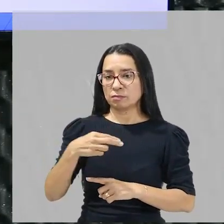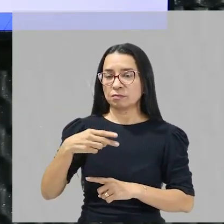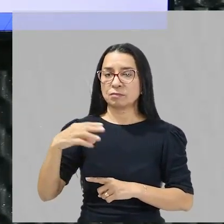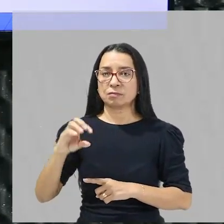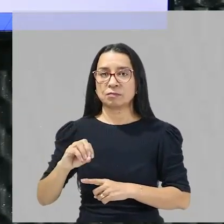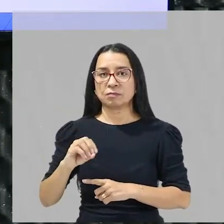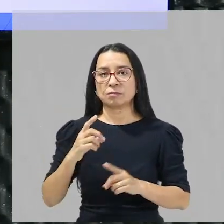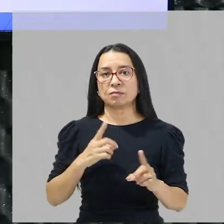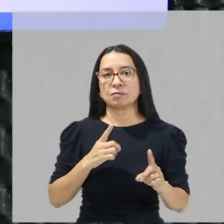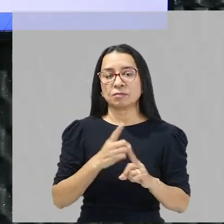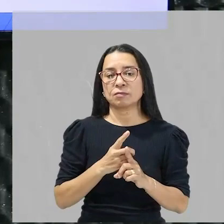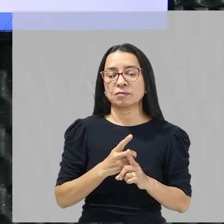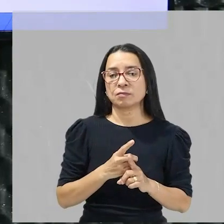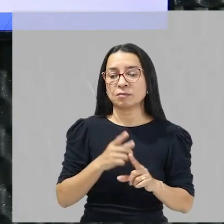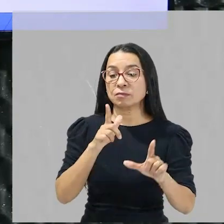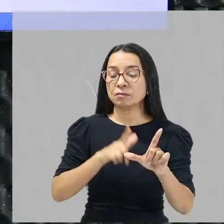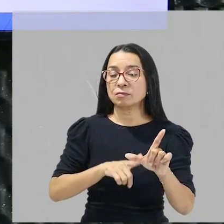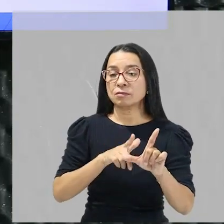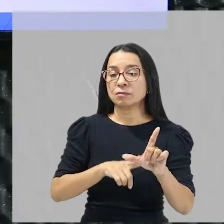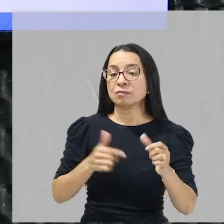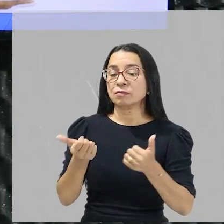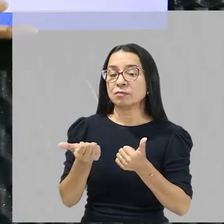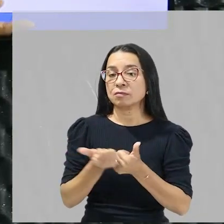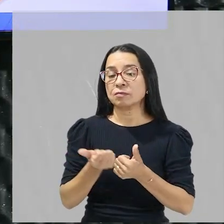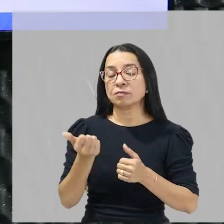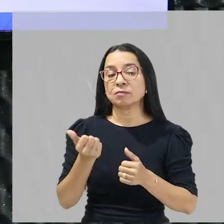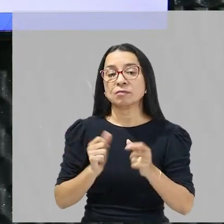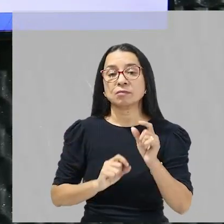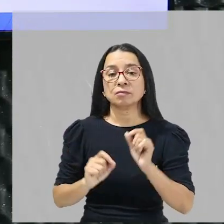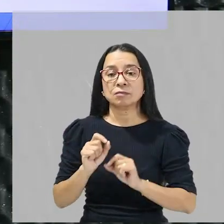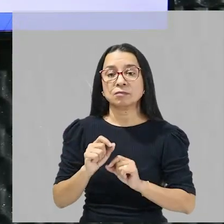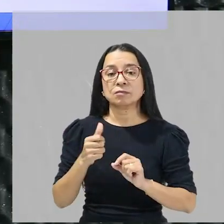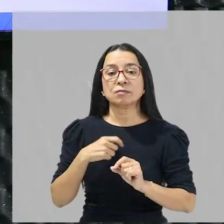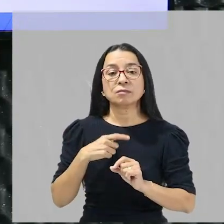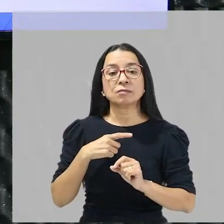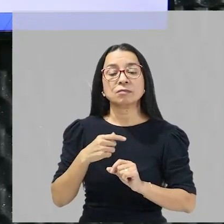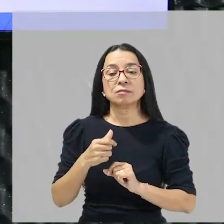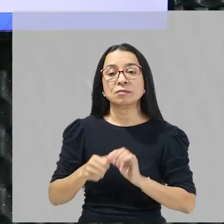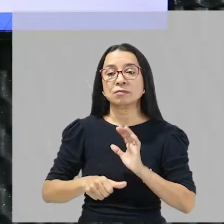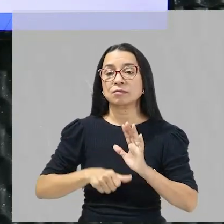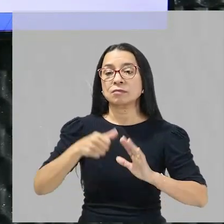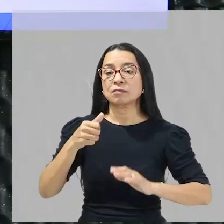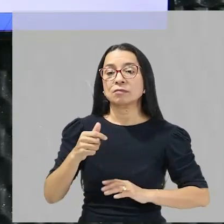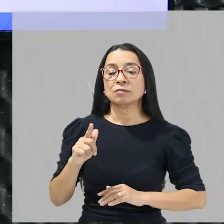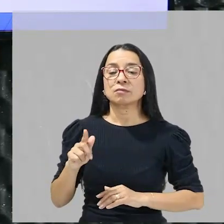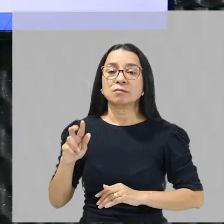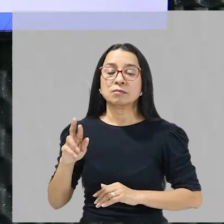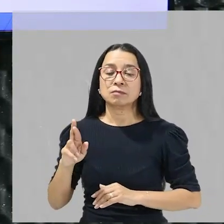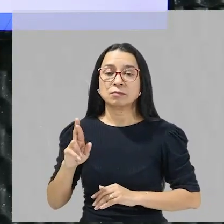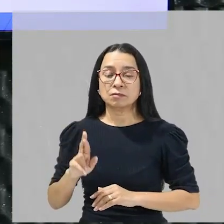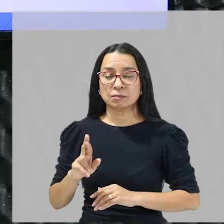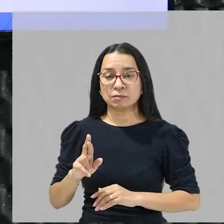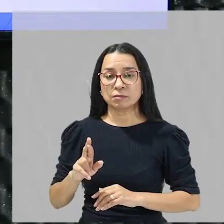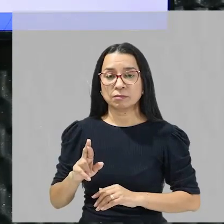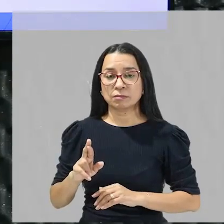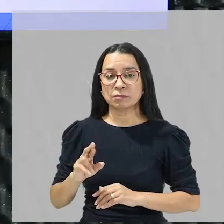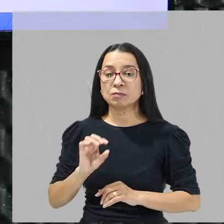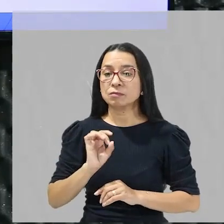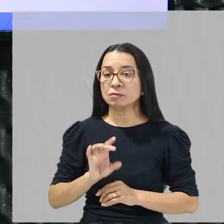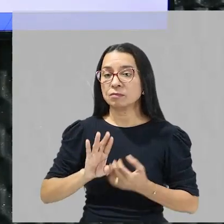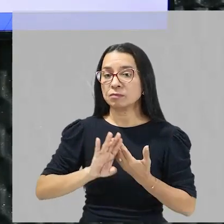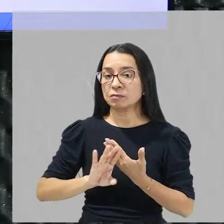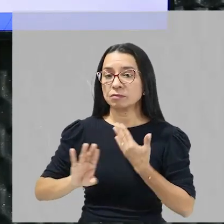para encontrar a raiz, né? Como eu tenho uma função de primeiro grau, basta isolar a variável x.